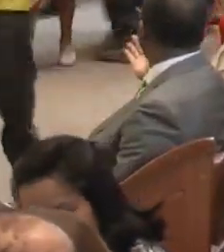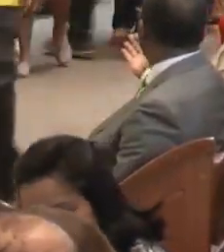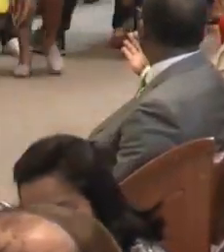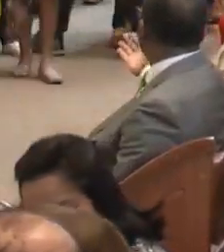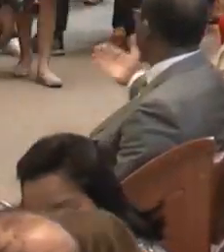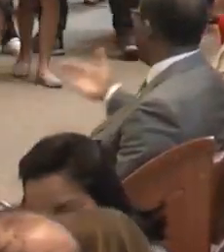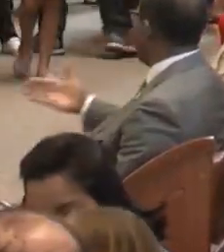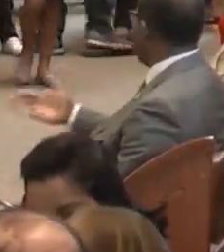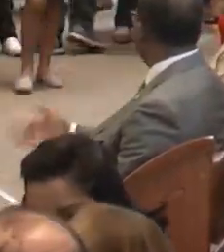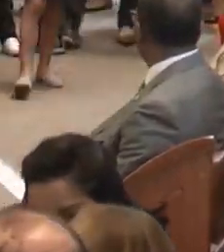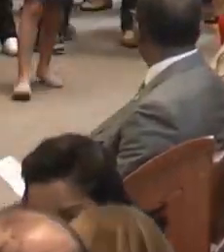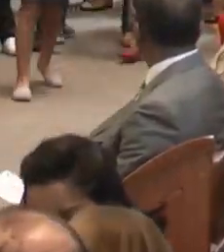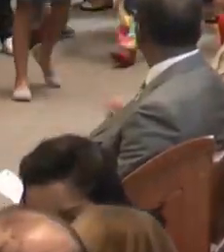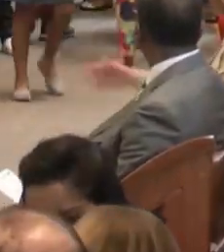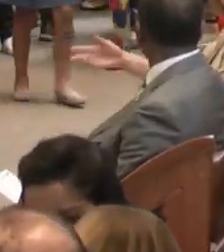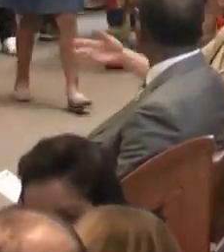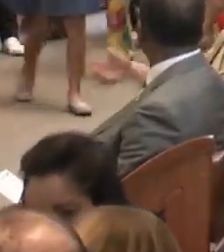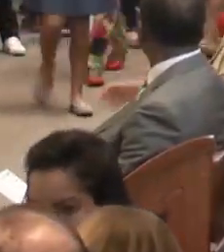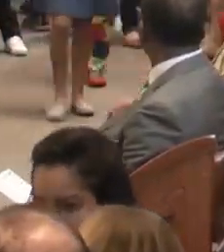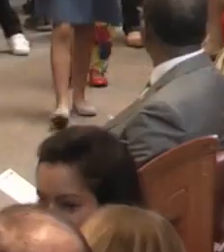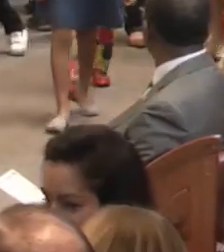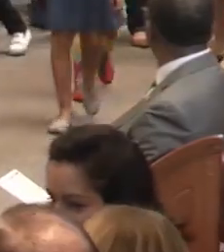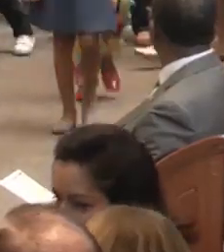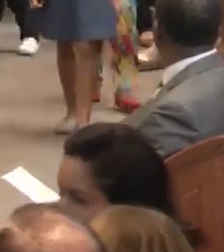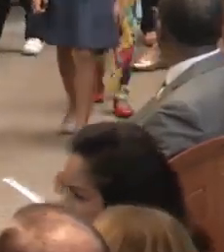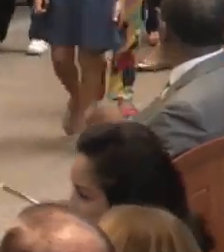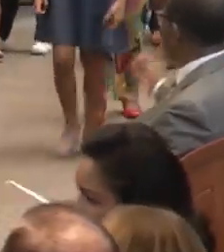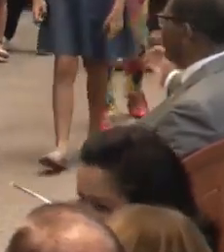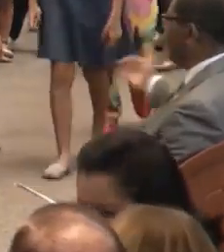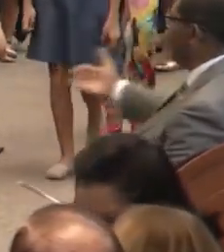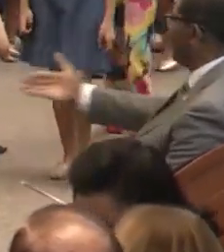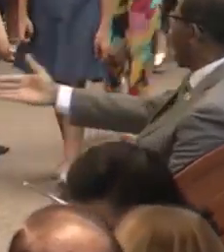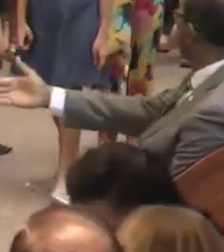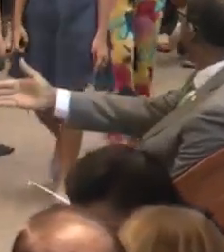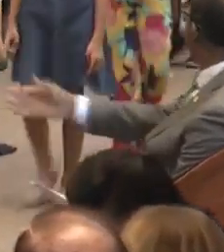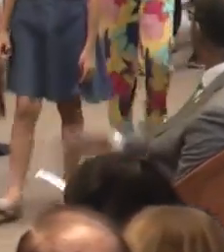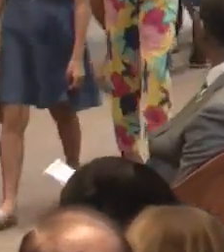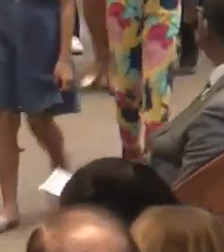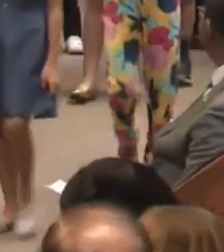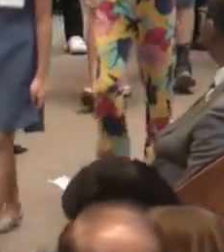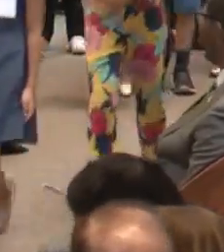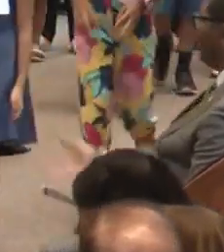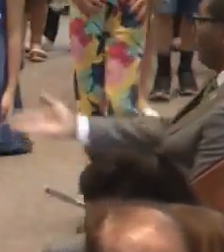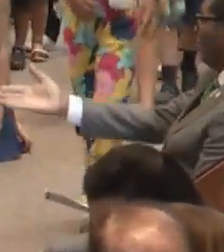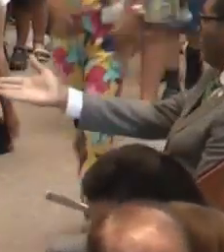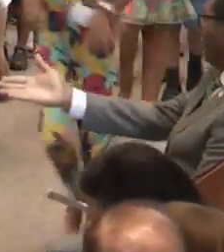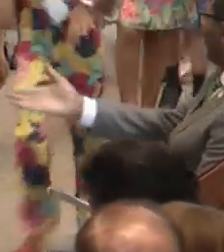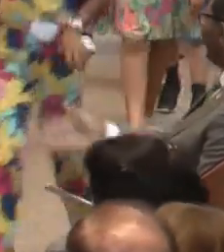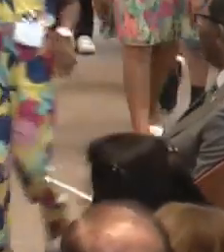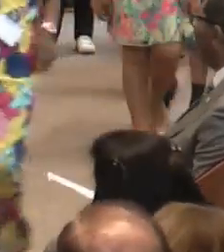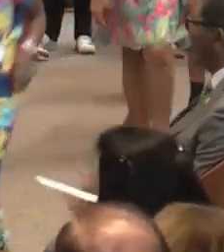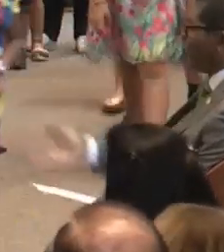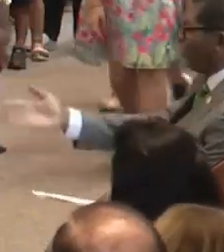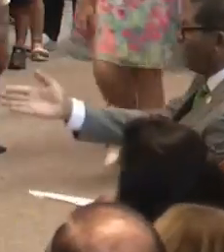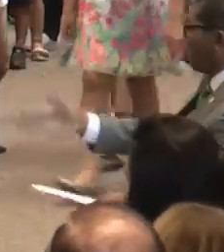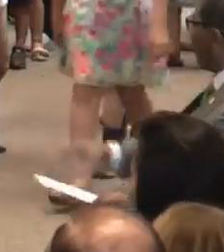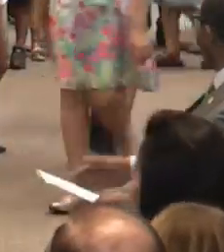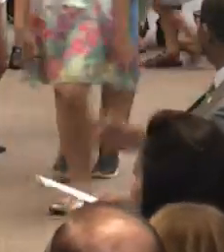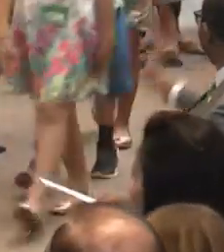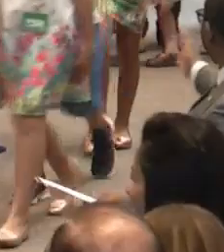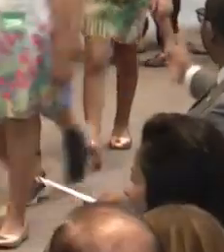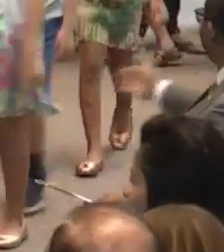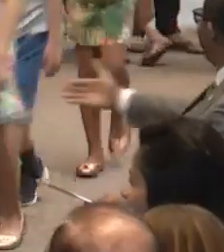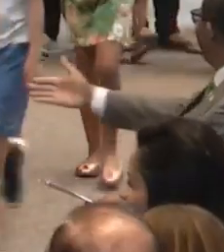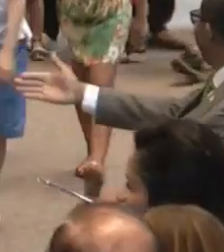e nós iremos acompanhar em silêncio o pastor Fabrício, que estará fazendo esta oração de dedicação,